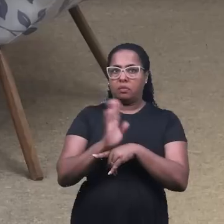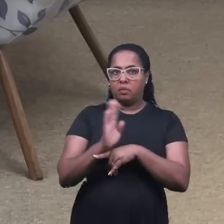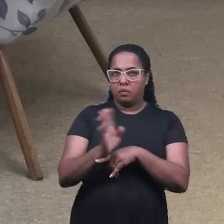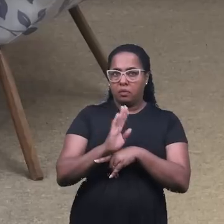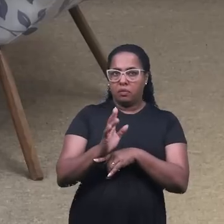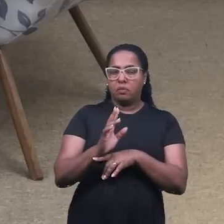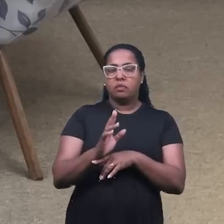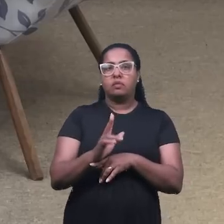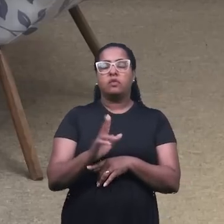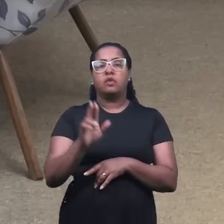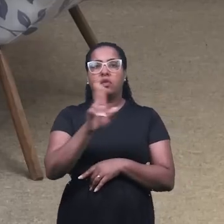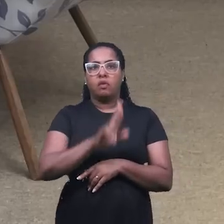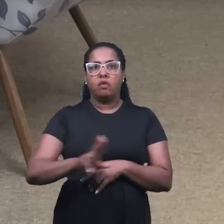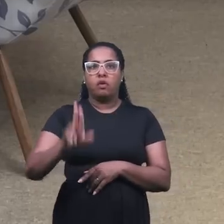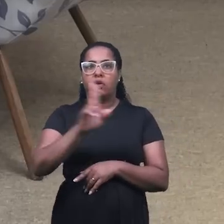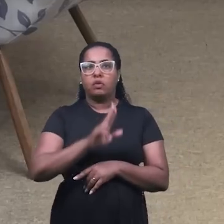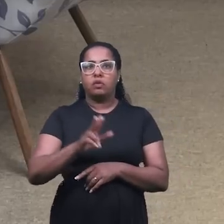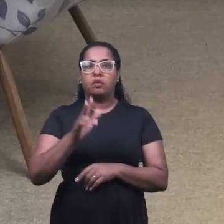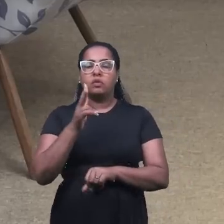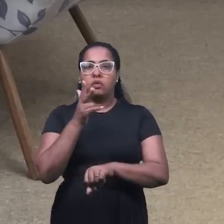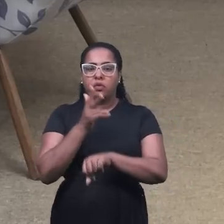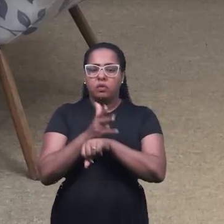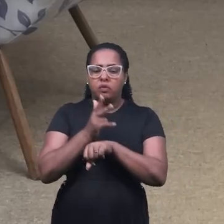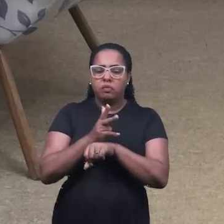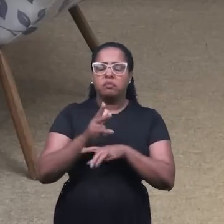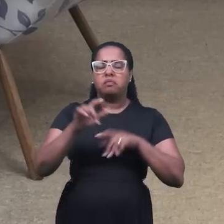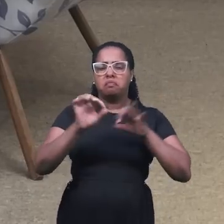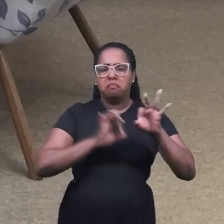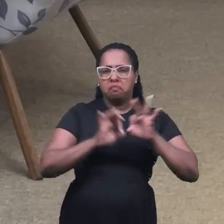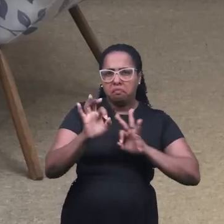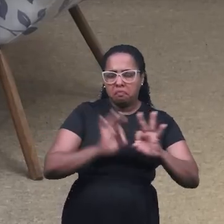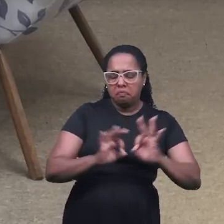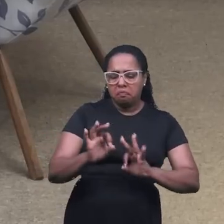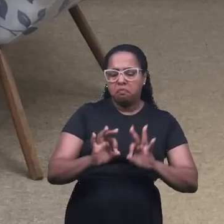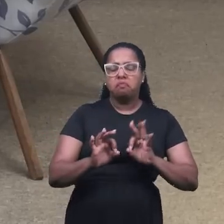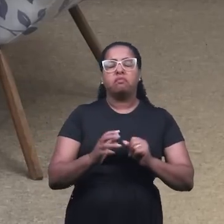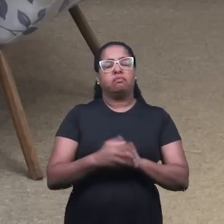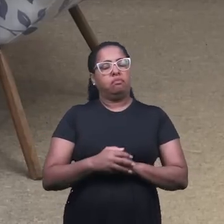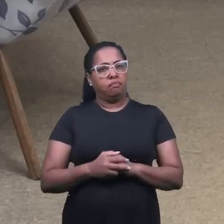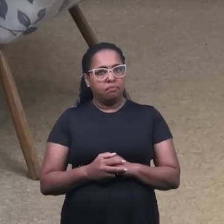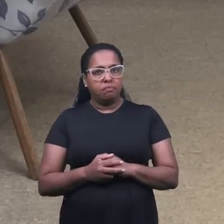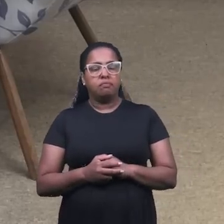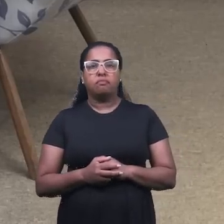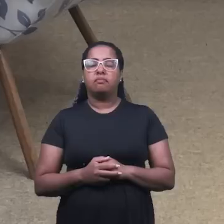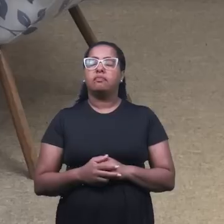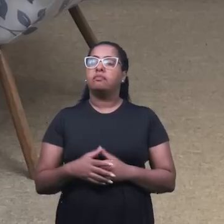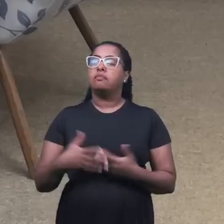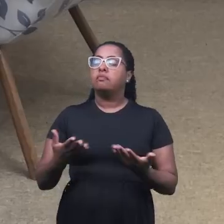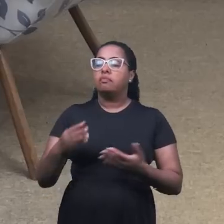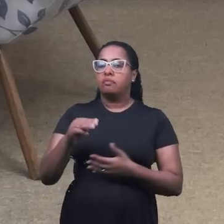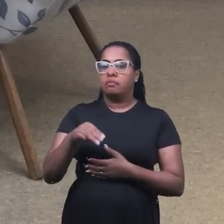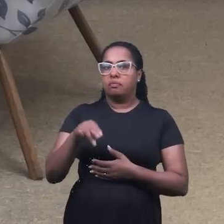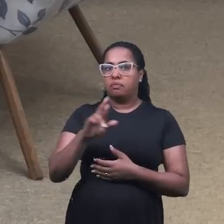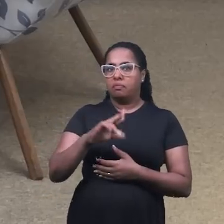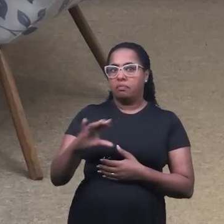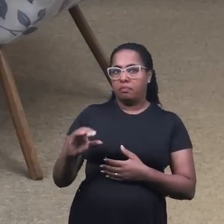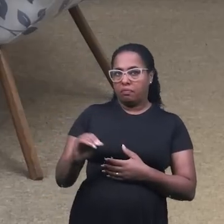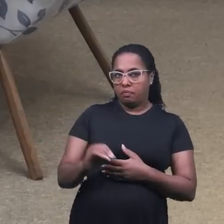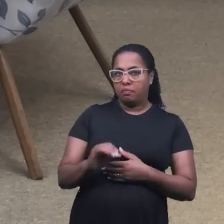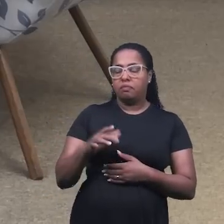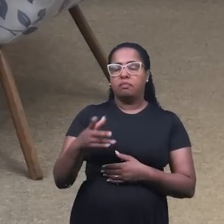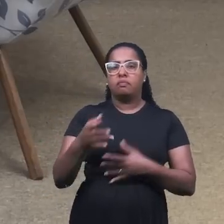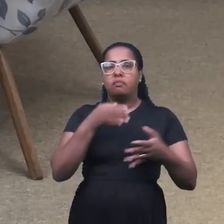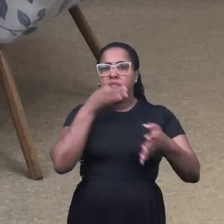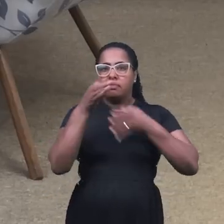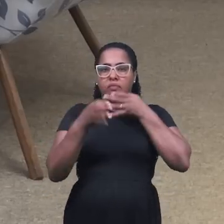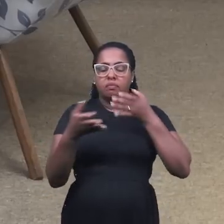vamos usar uma expressão, têm feito o dever de casa com muita propriedade, não é isso? Quero saber então do Márcio se ele tem algum comentário sobre